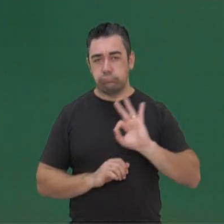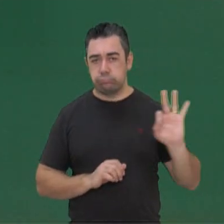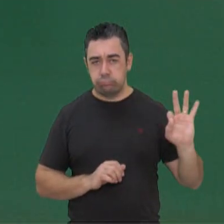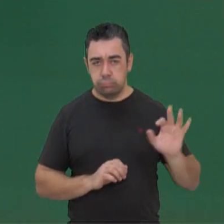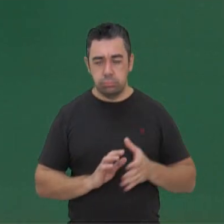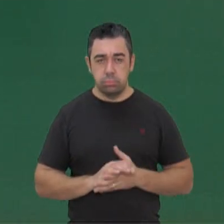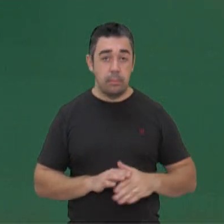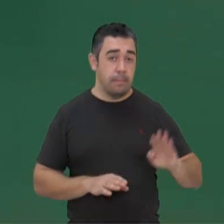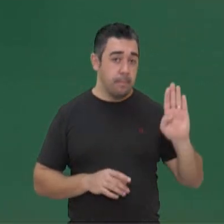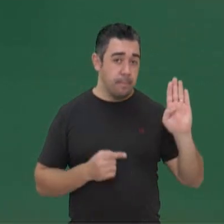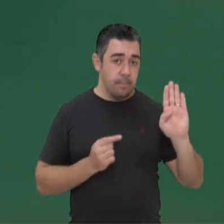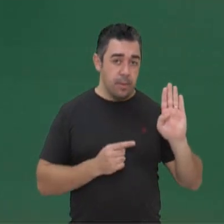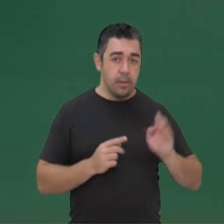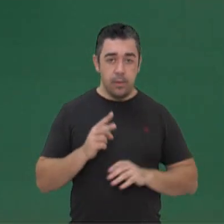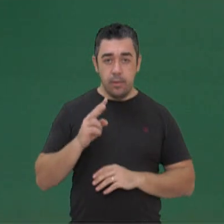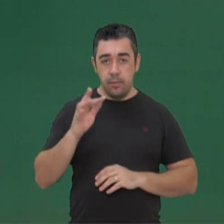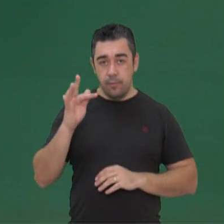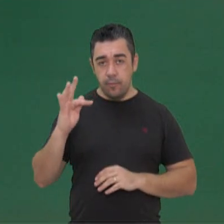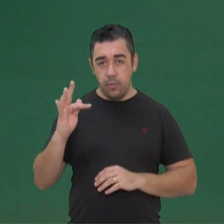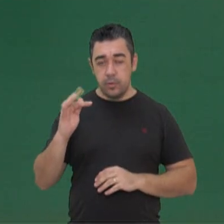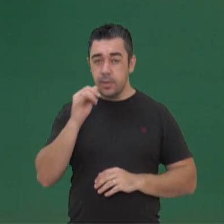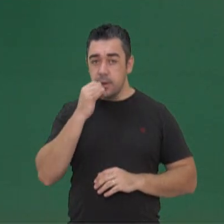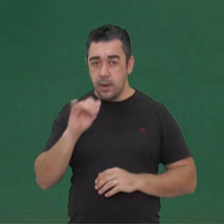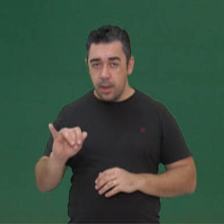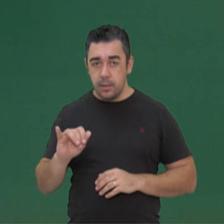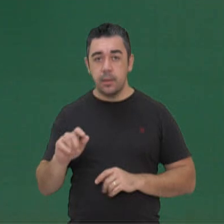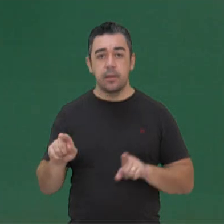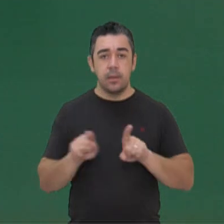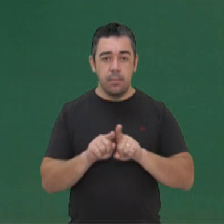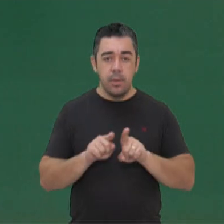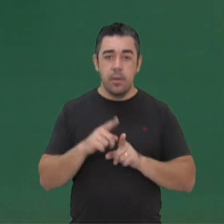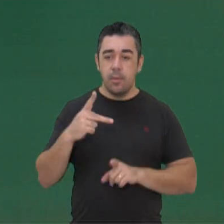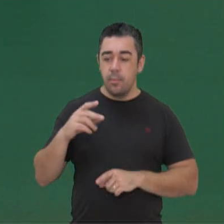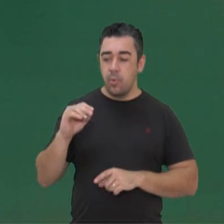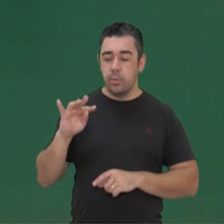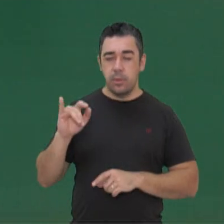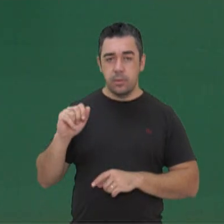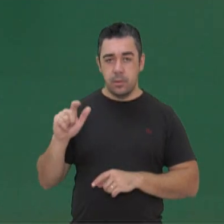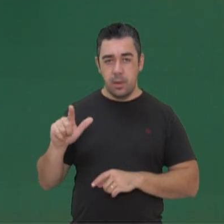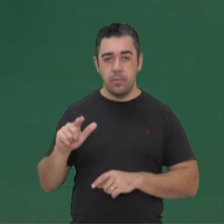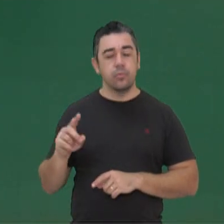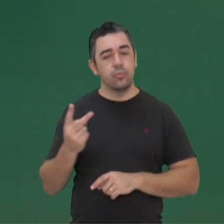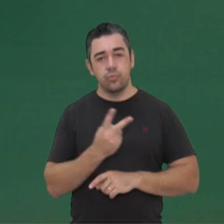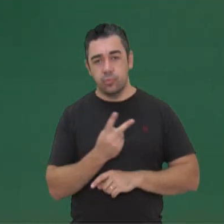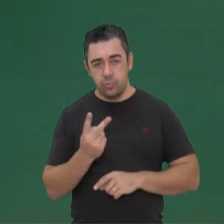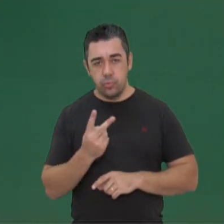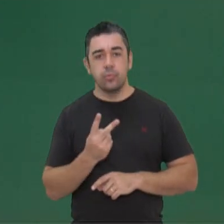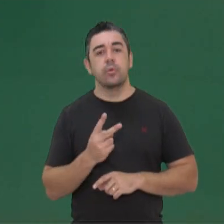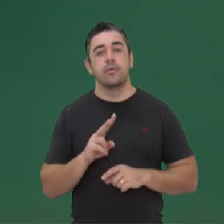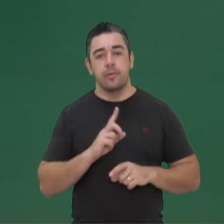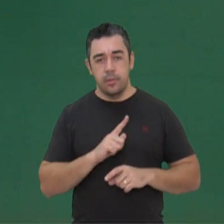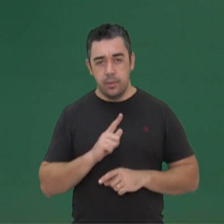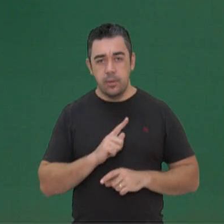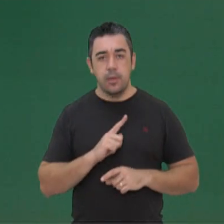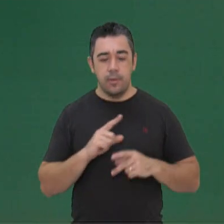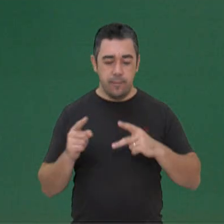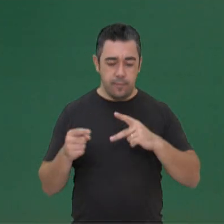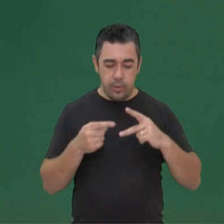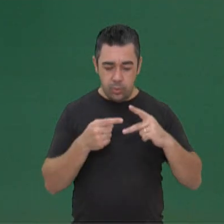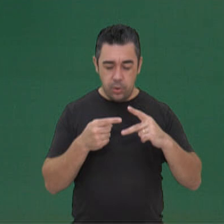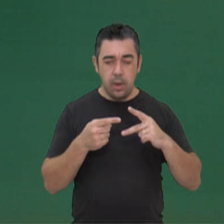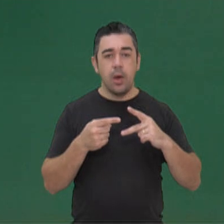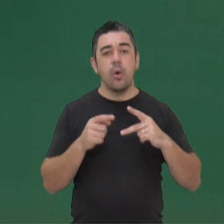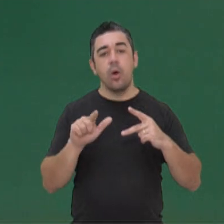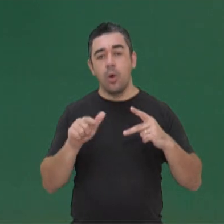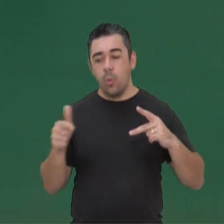B, força elétrica e potencial elétrico. Força elétrica é grandeza vetorial, potencial elétrica é grandeza